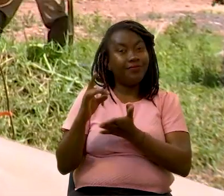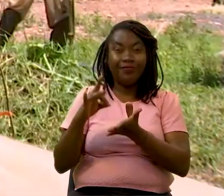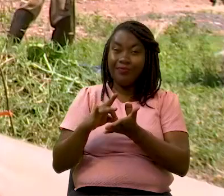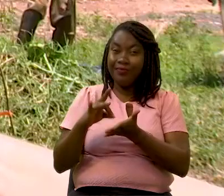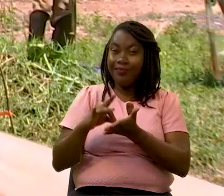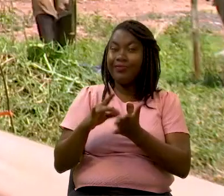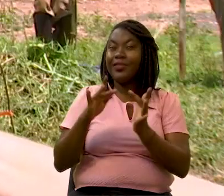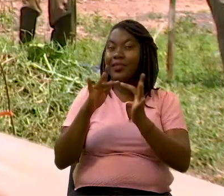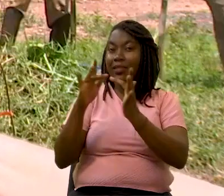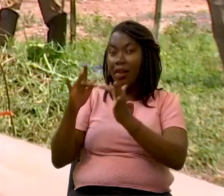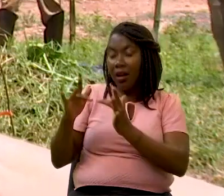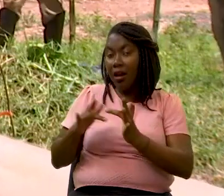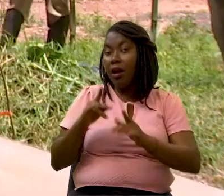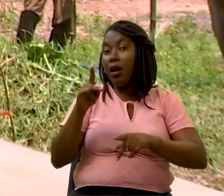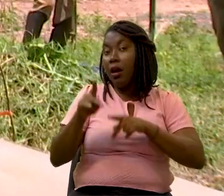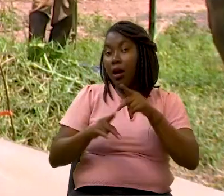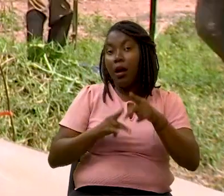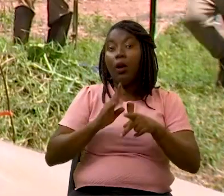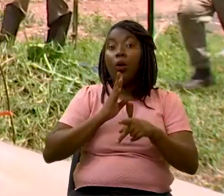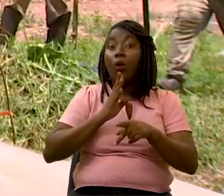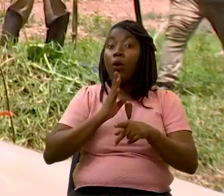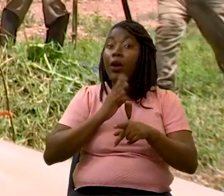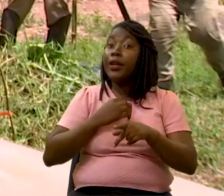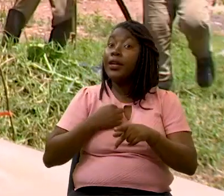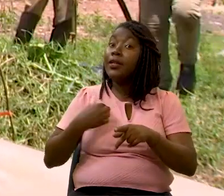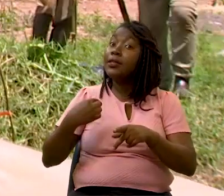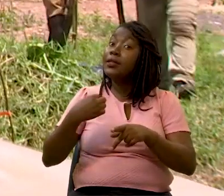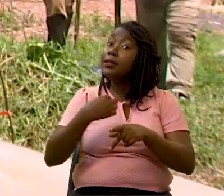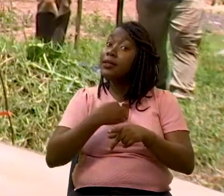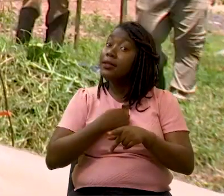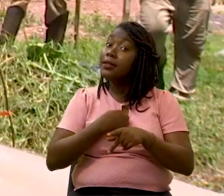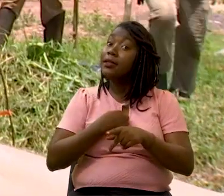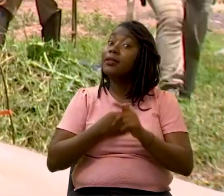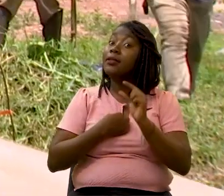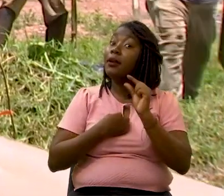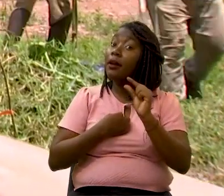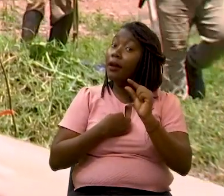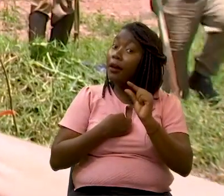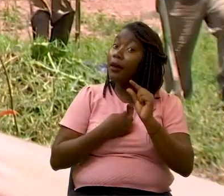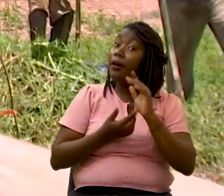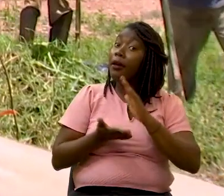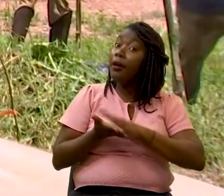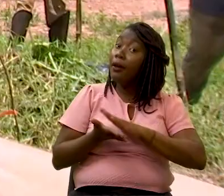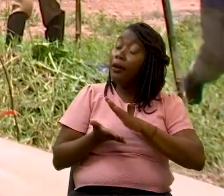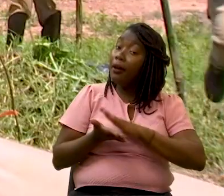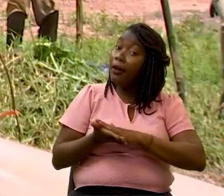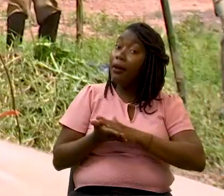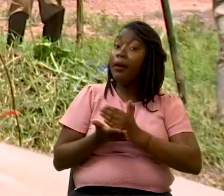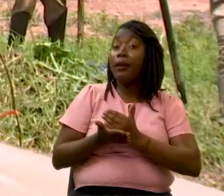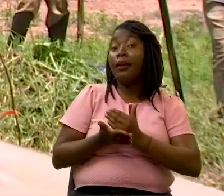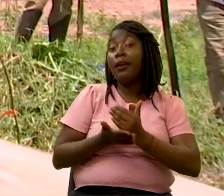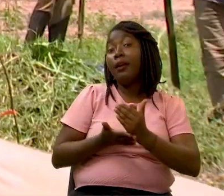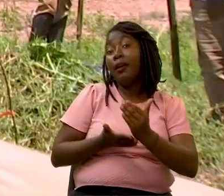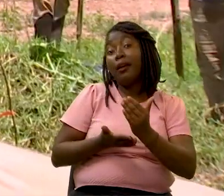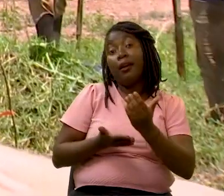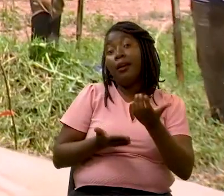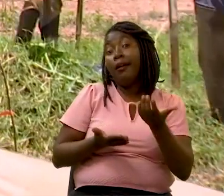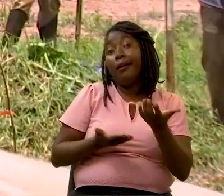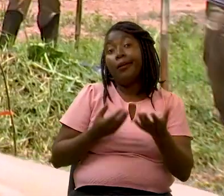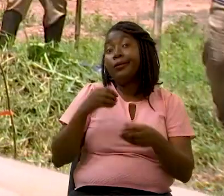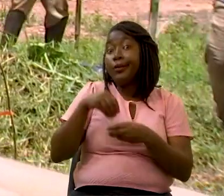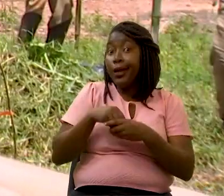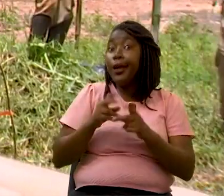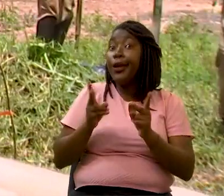para realmente começar o contato com a população, eles conhecerem a gente conhecer eles um pouco também, as demandas. A gente começou, então,